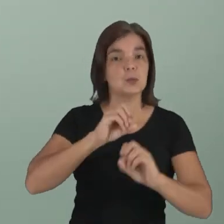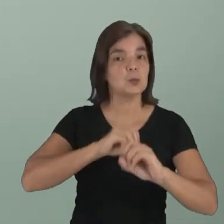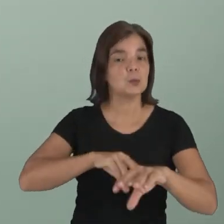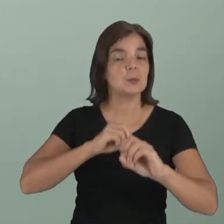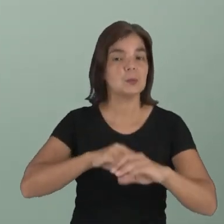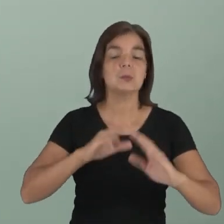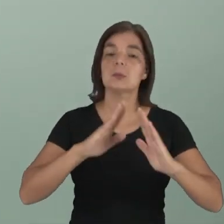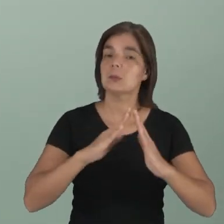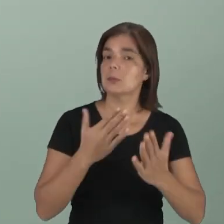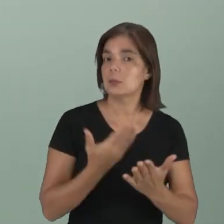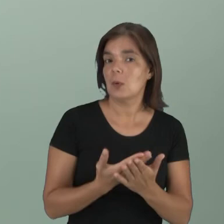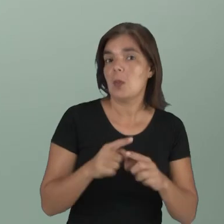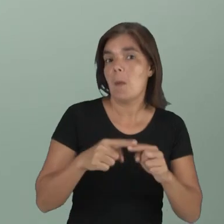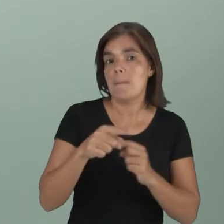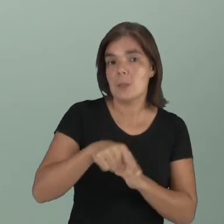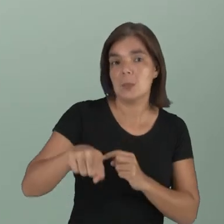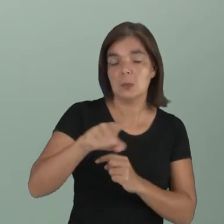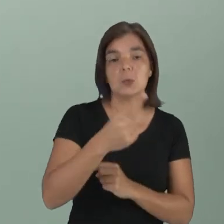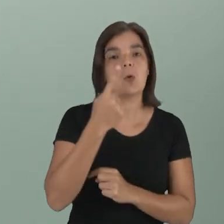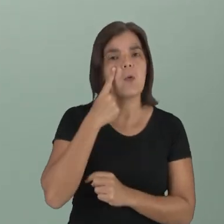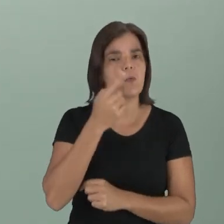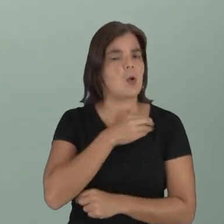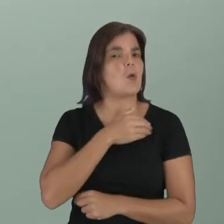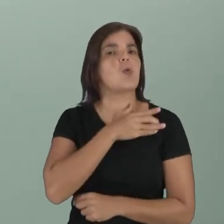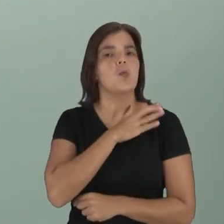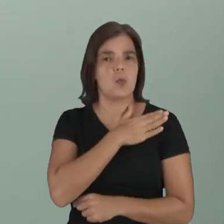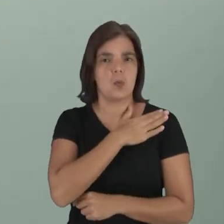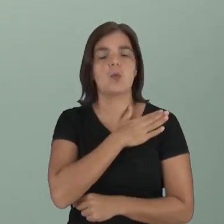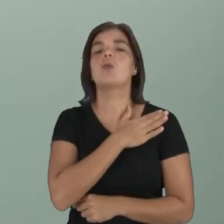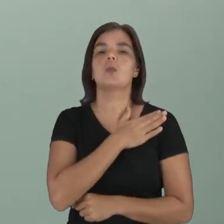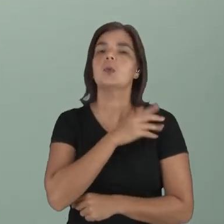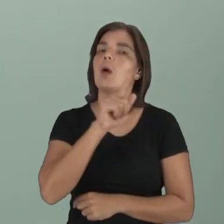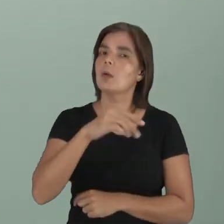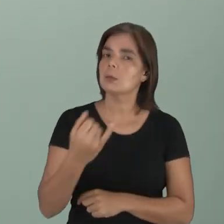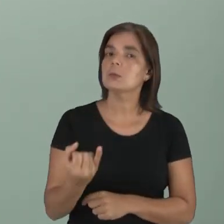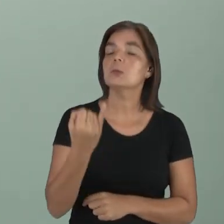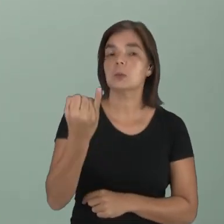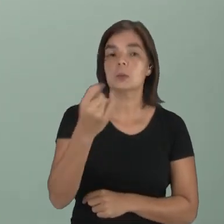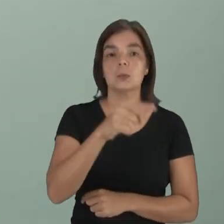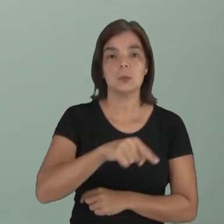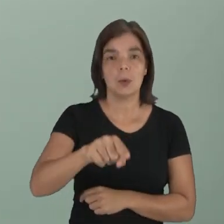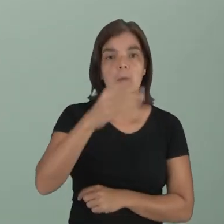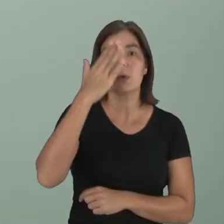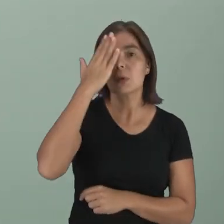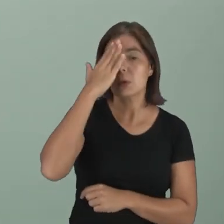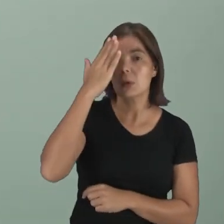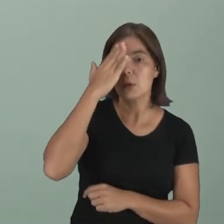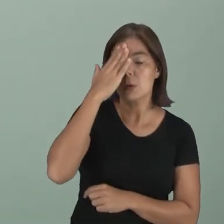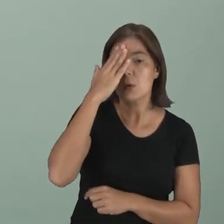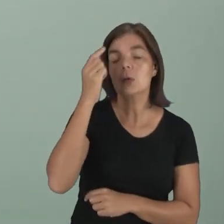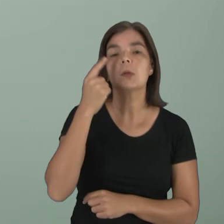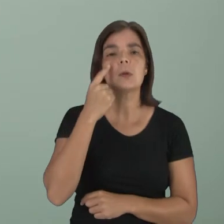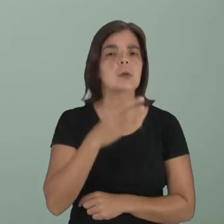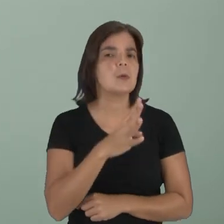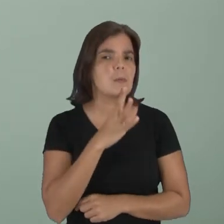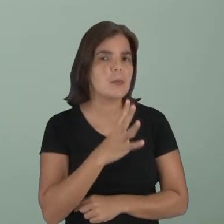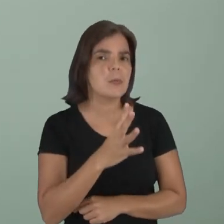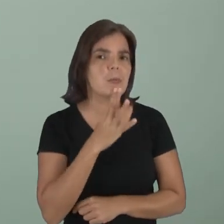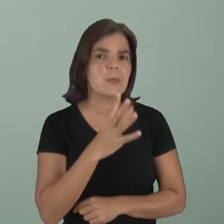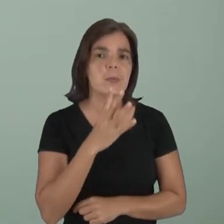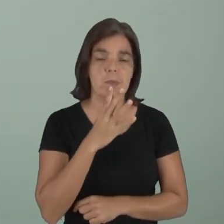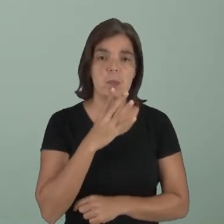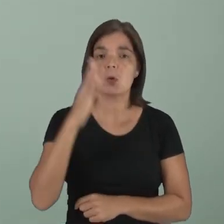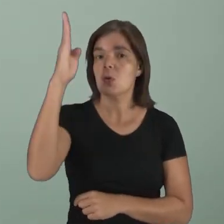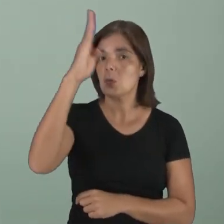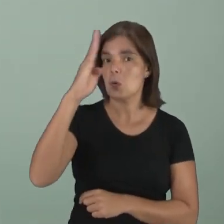ensinada na escola. Então, para você combater o preconceito linguístico, é importante que você entenda, que você reconheça que o